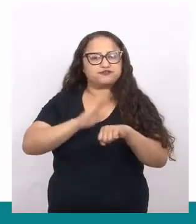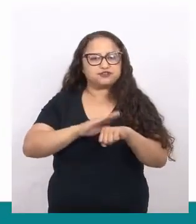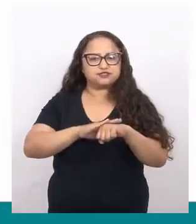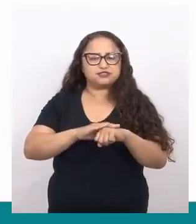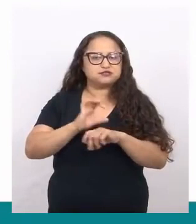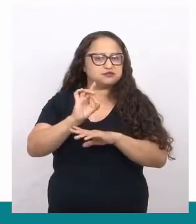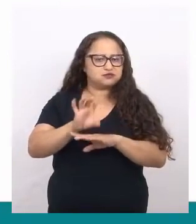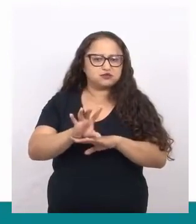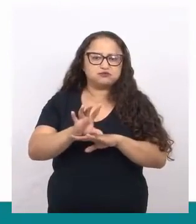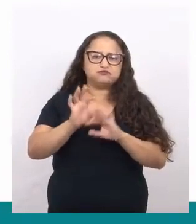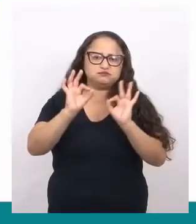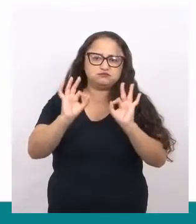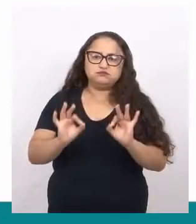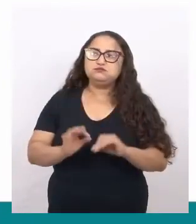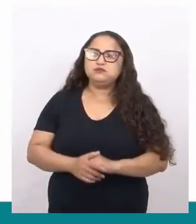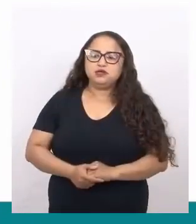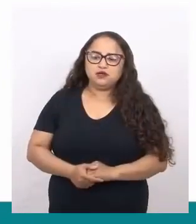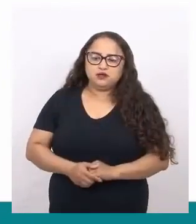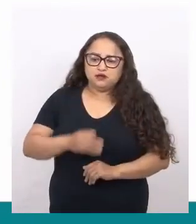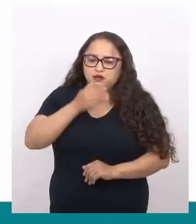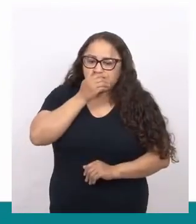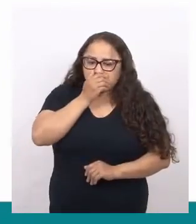confirmar. Pode passar.